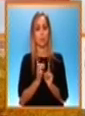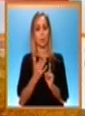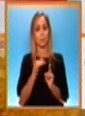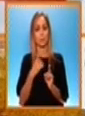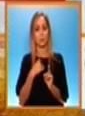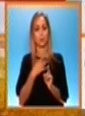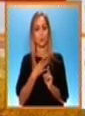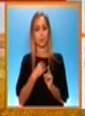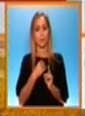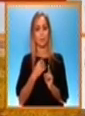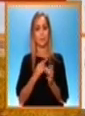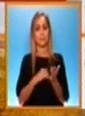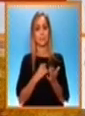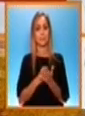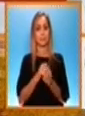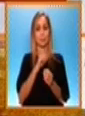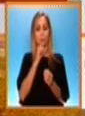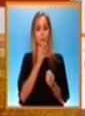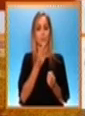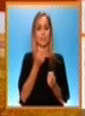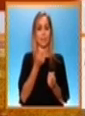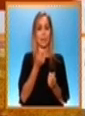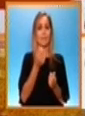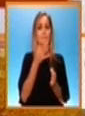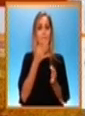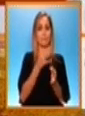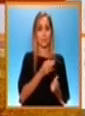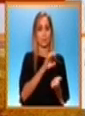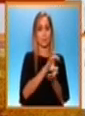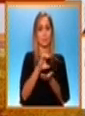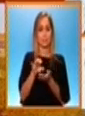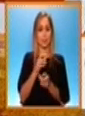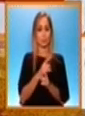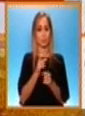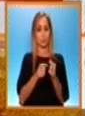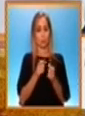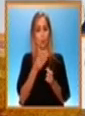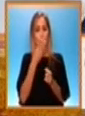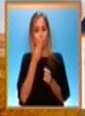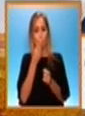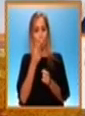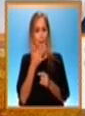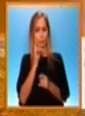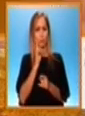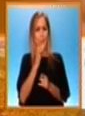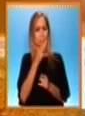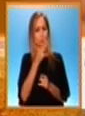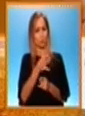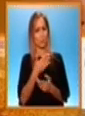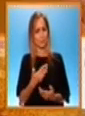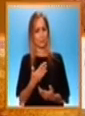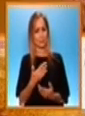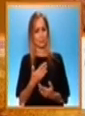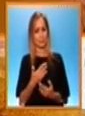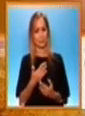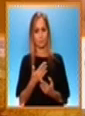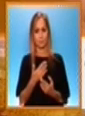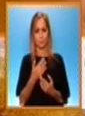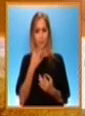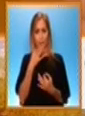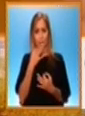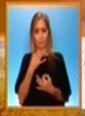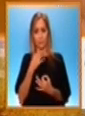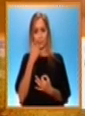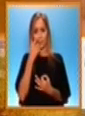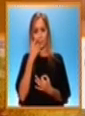gostaria de sempre poder oferecer às pessoas algum ordenado fixo, porque as pessoas têm que comer. Mas é tão importante que digas isso em televisão, que digam isto desta forma completamente